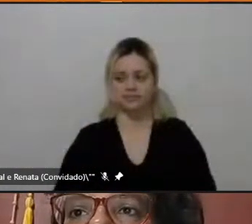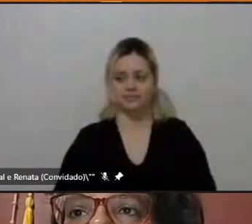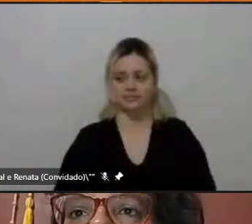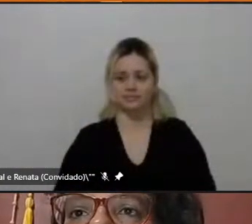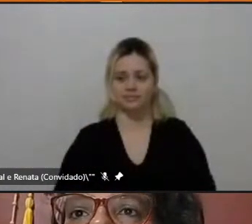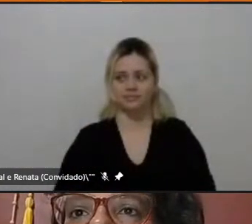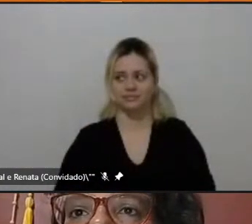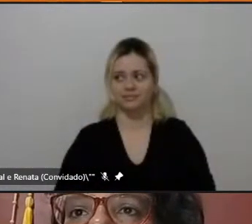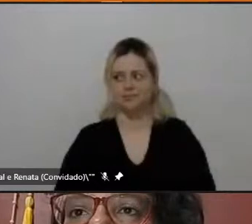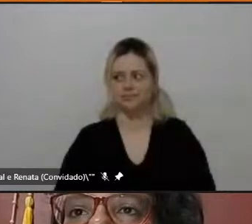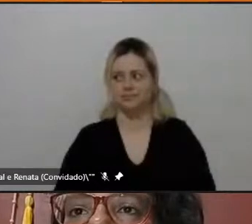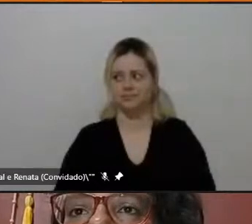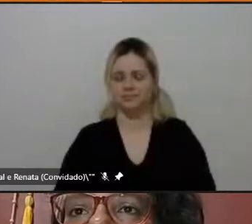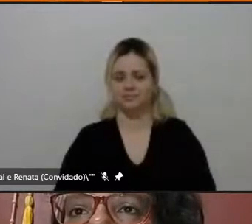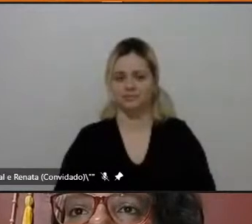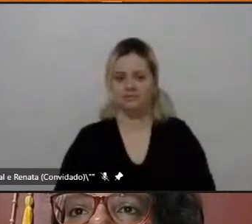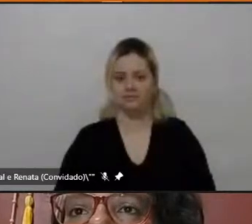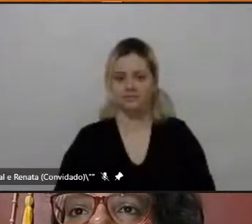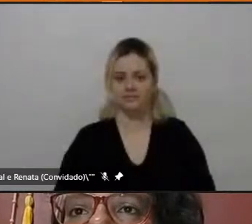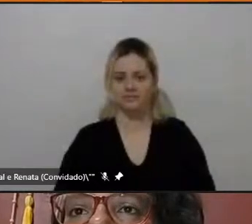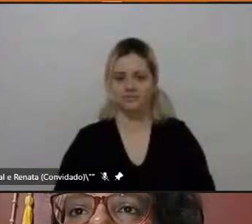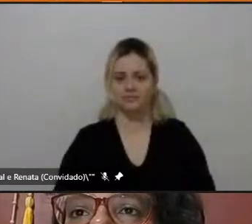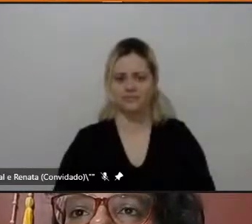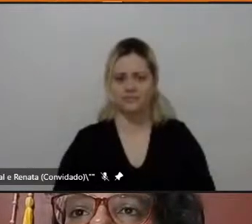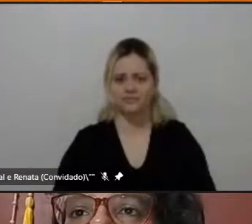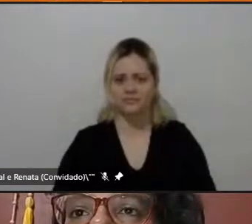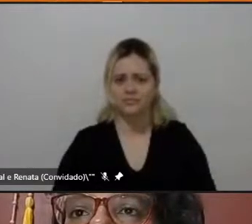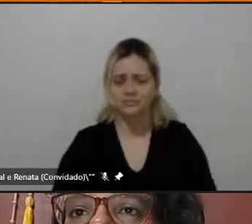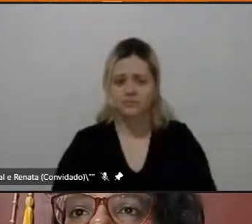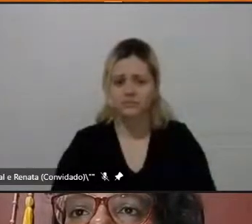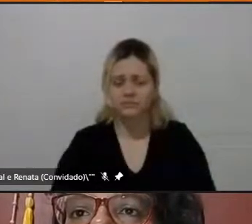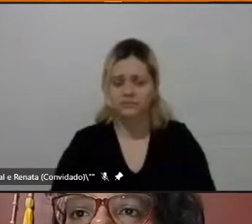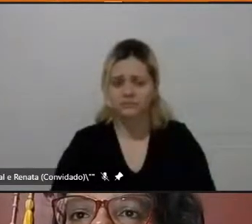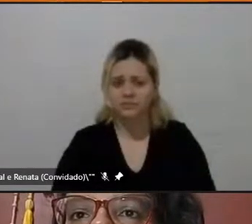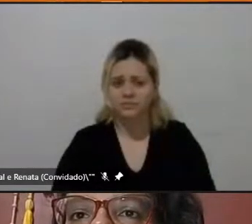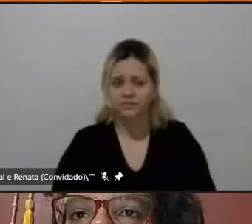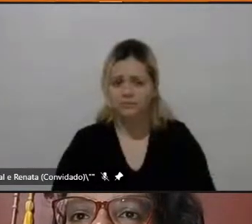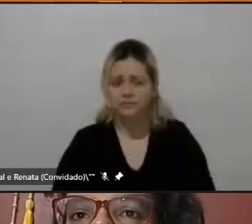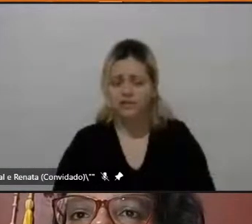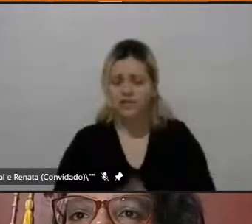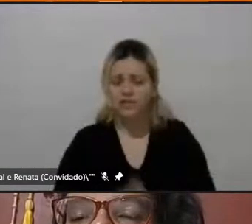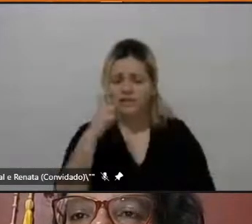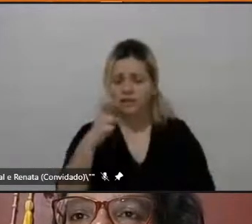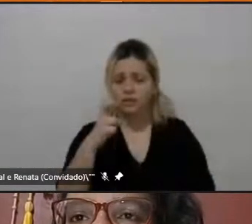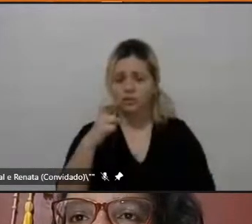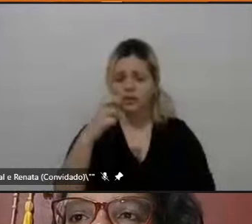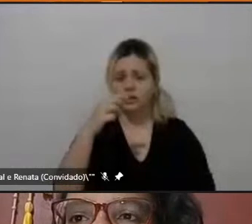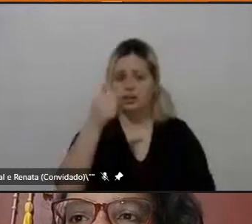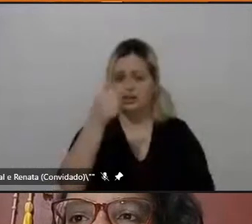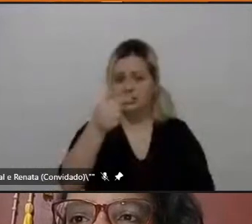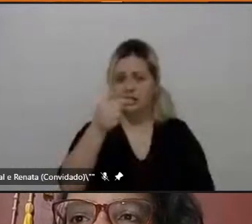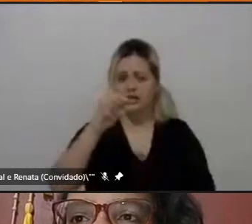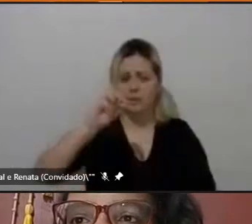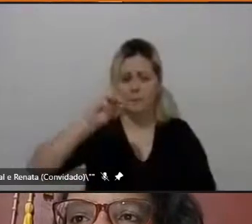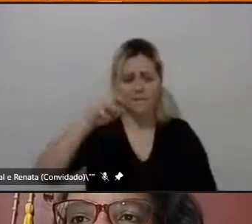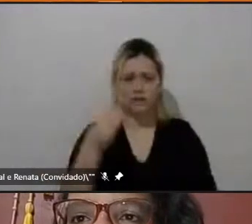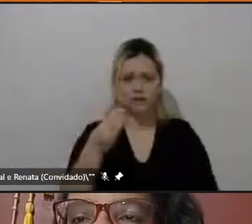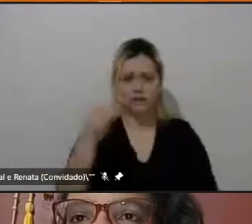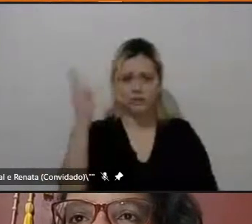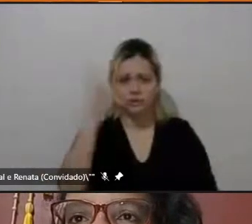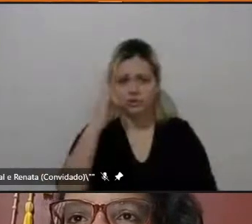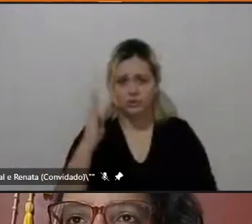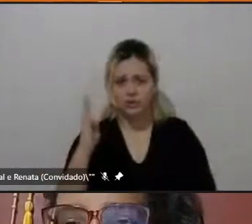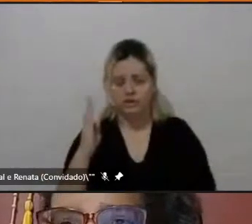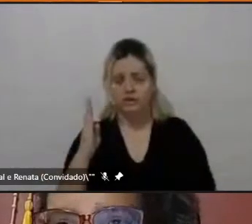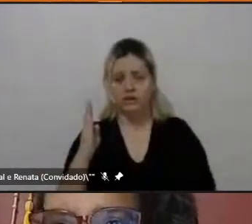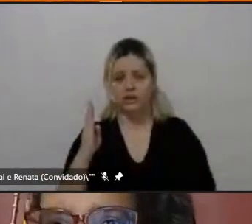imaginável, né? Que a gente... Infelizmente, é o que a gente diz, né? 57 milhões de brasileiros deram seus